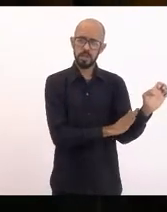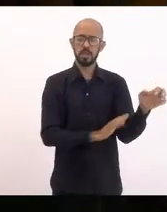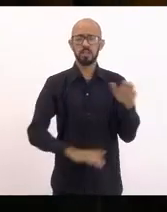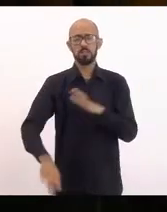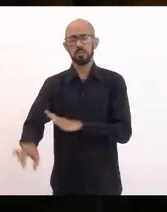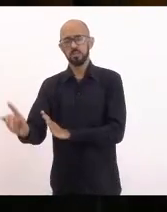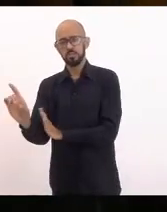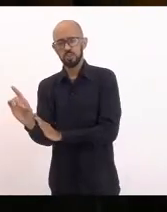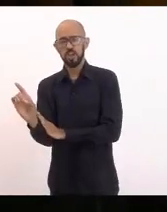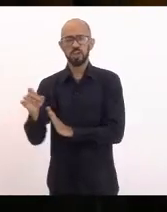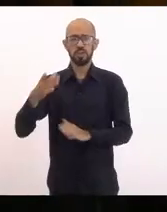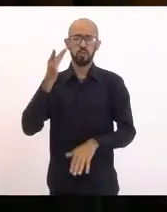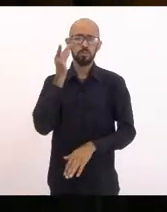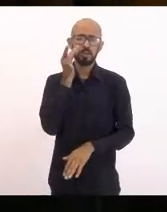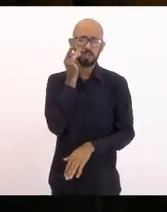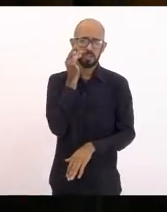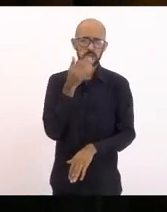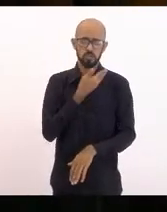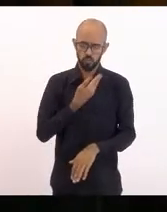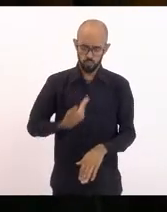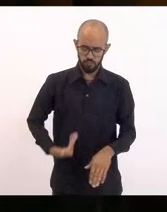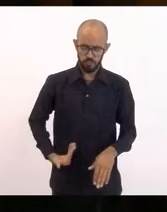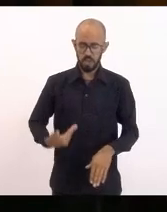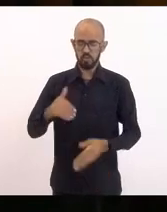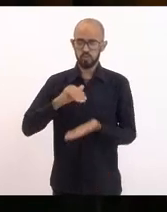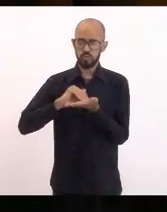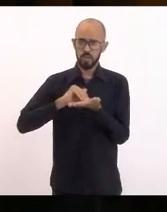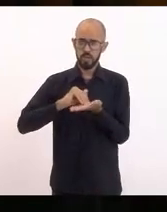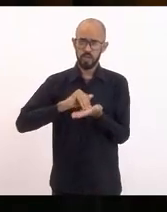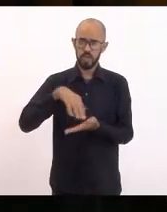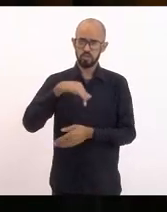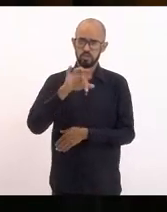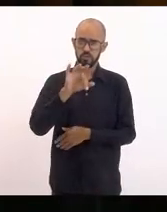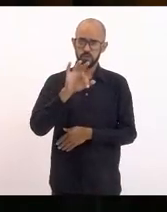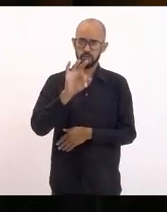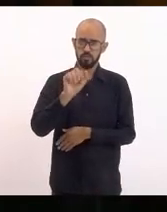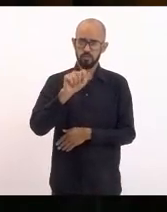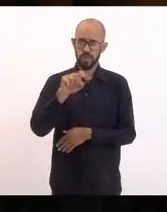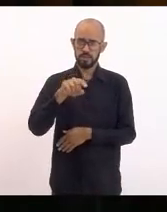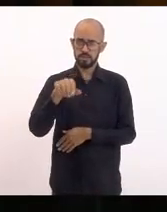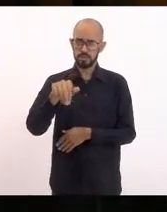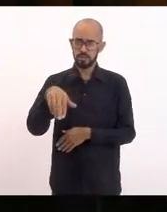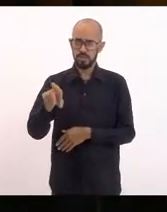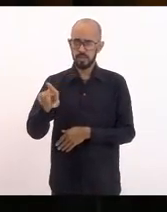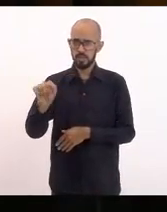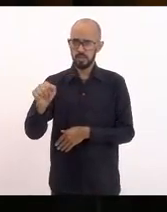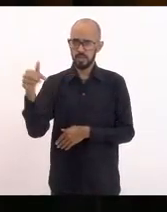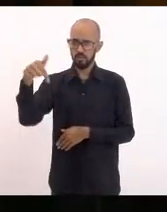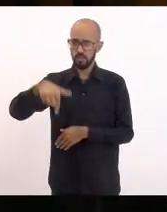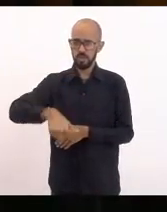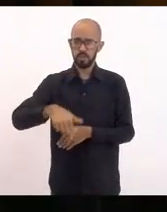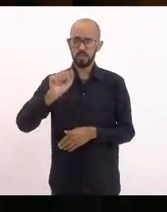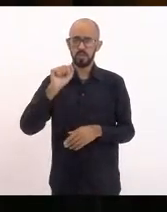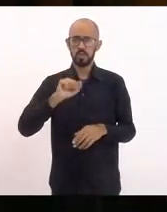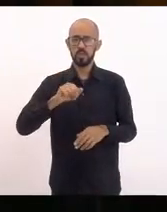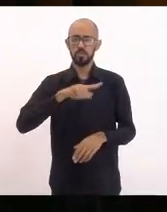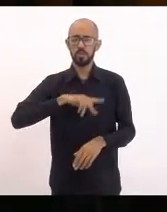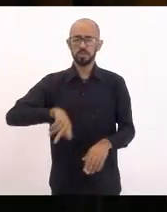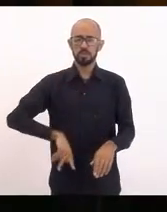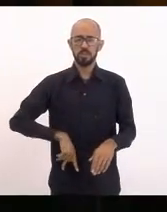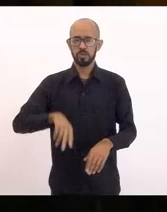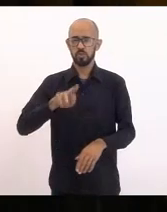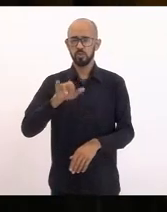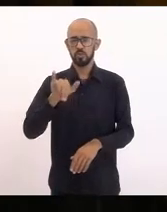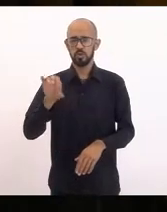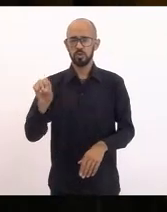com a presença do governo, o secretário de Fazenda esteve aqui, o presidente do Rio Previdência esteve aqui, o secretário da Casa Civil